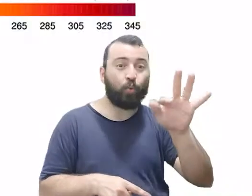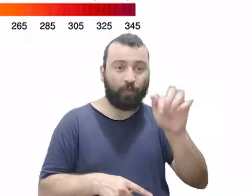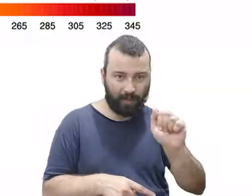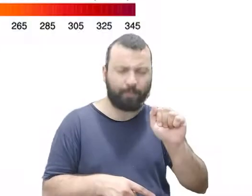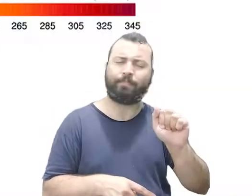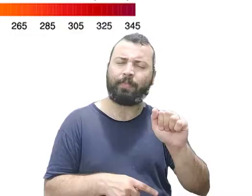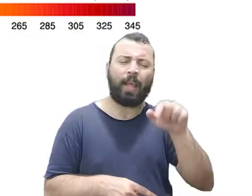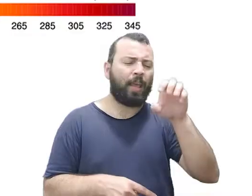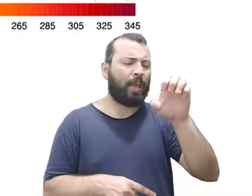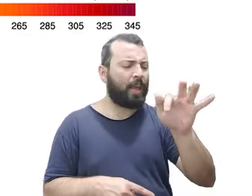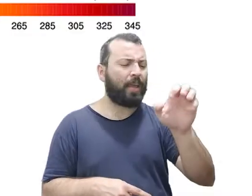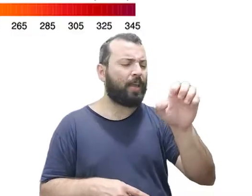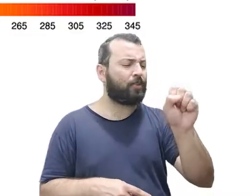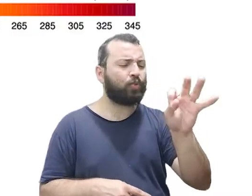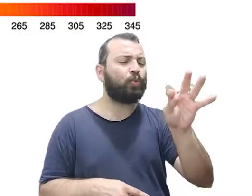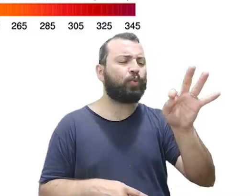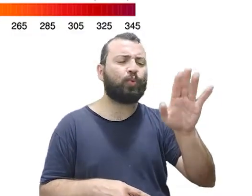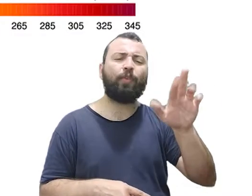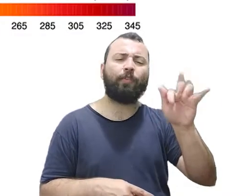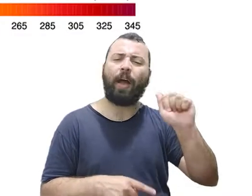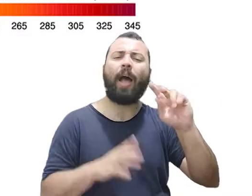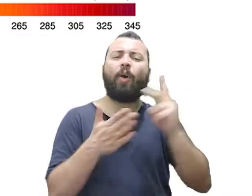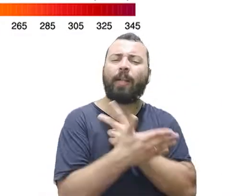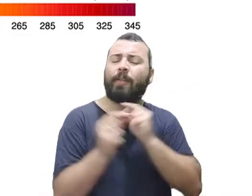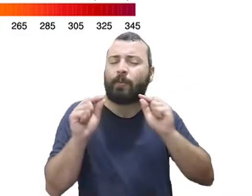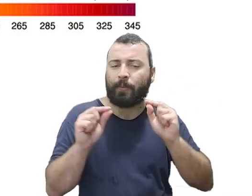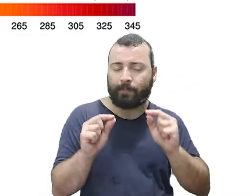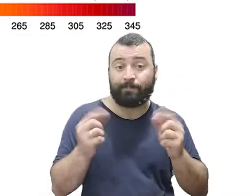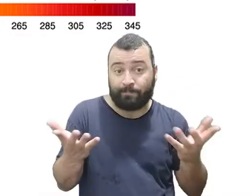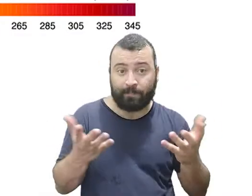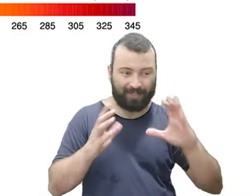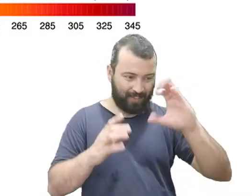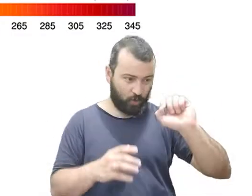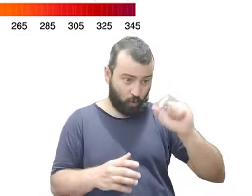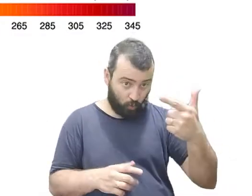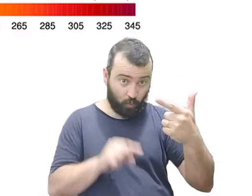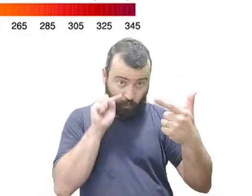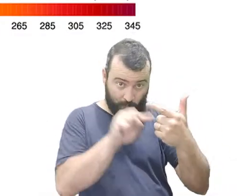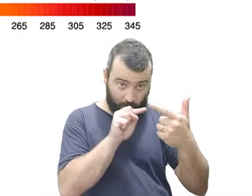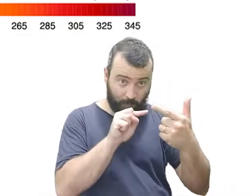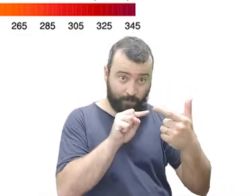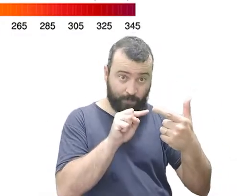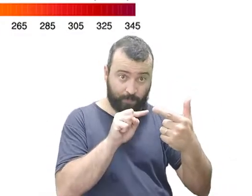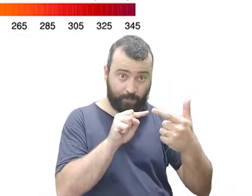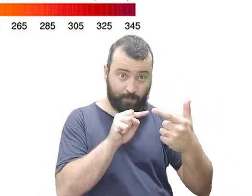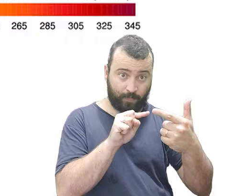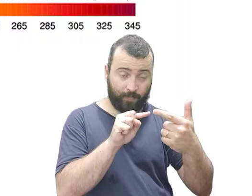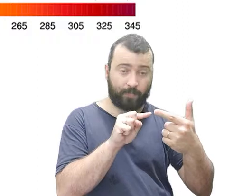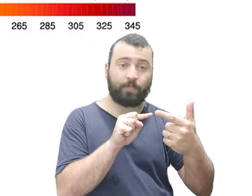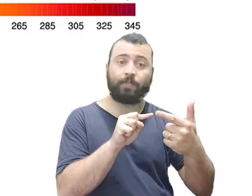esse efeito estufa, ele ocorre basicamente porque o CO2, ele